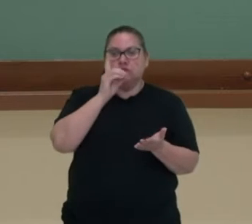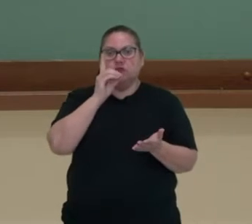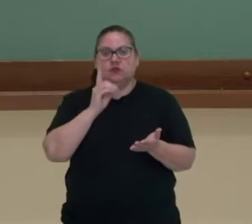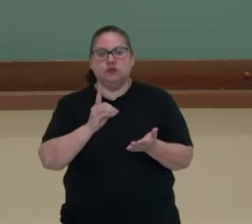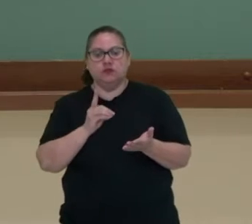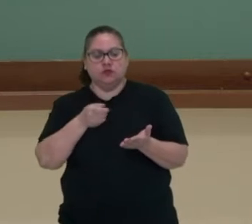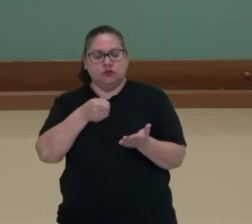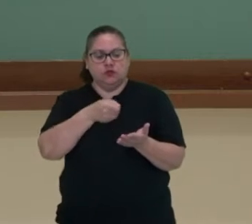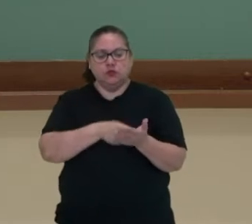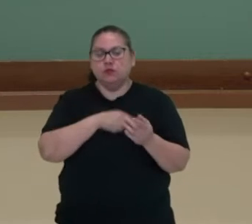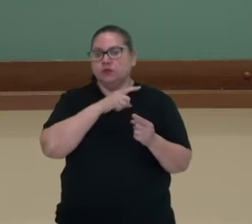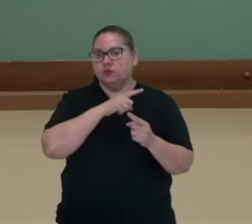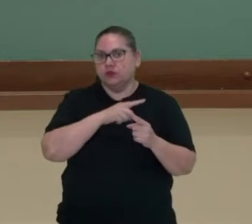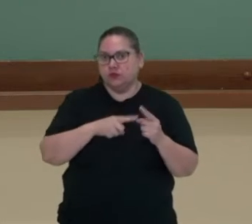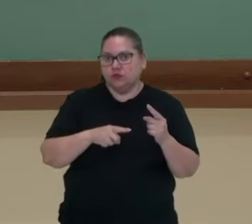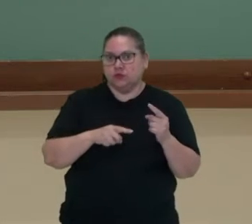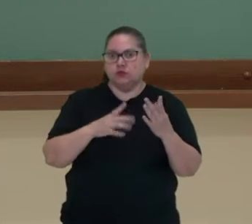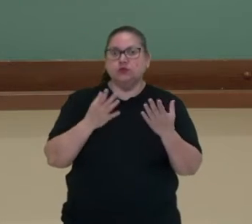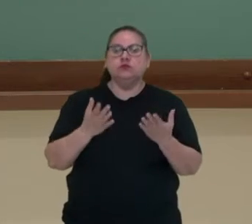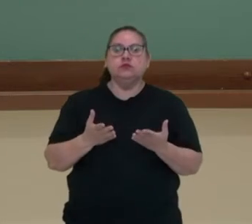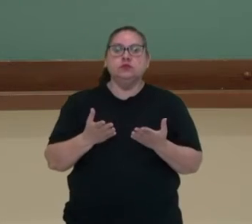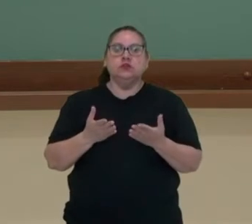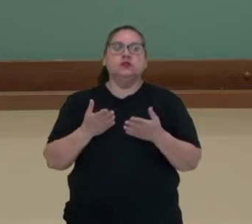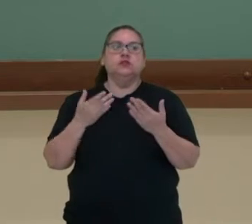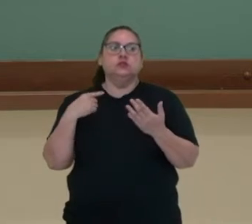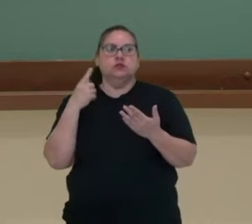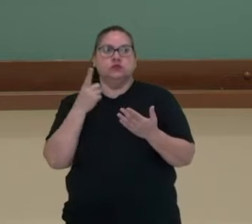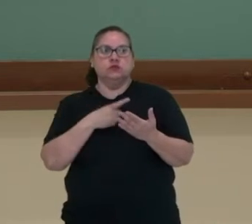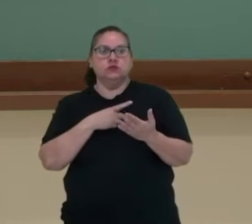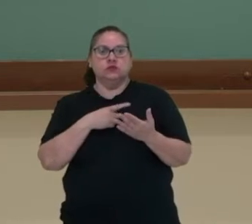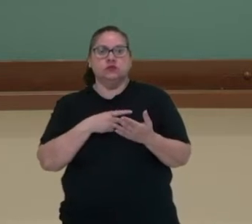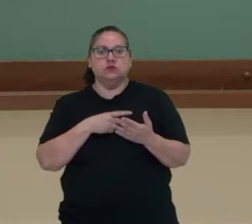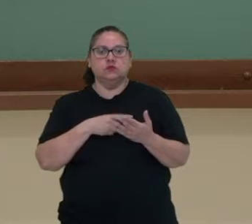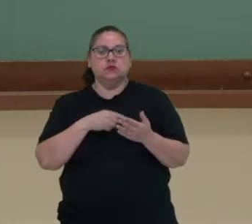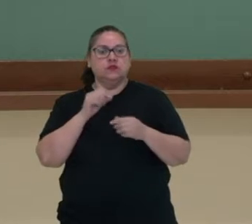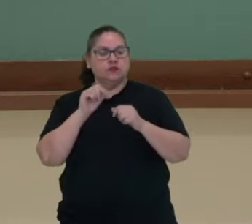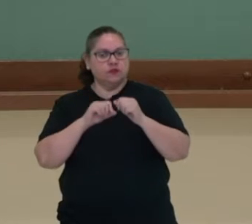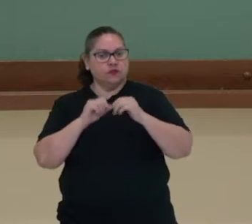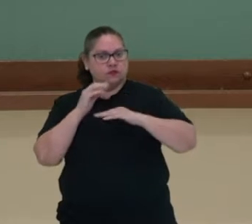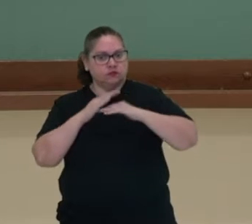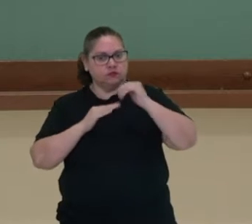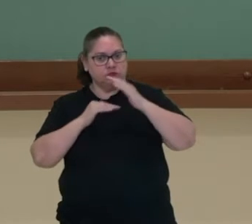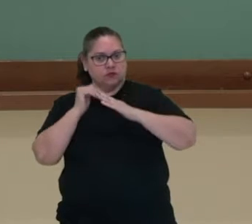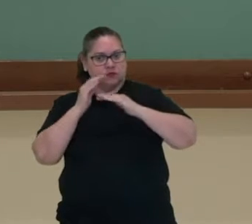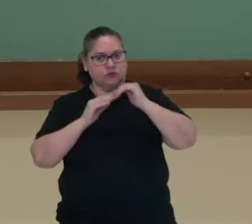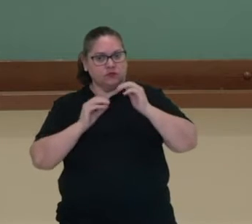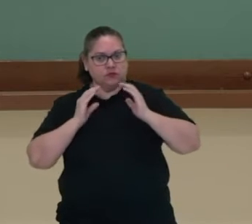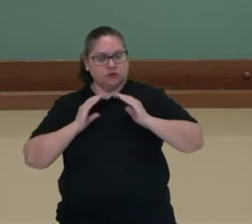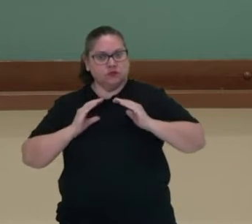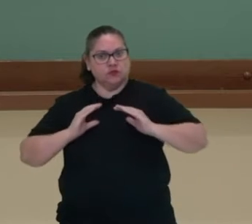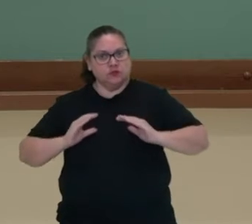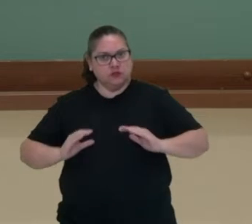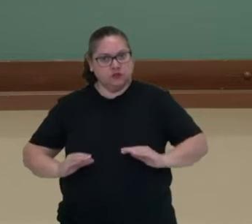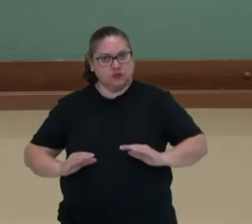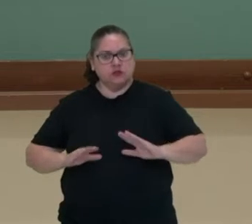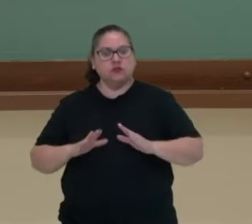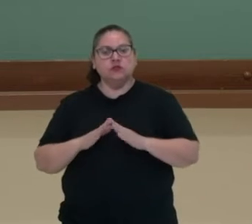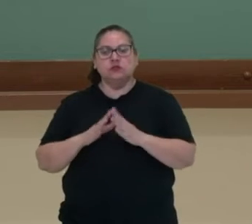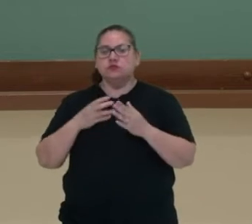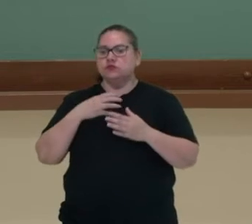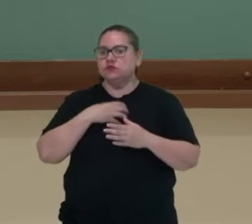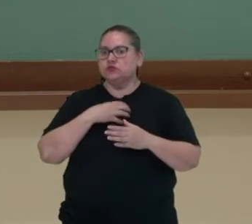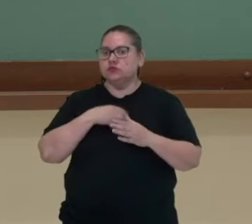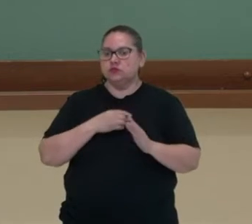obrigações, proibições e assim a gente ter o exercício da cidadania, né? Uma forma